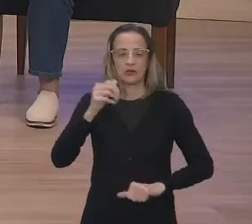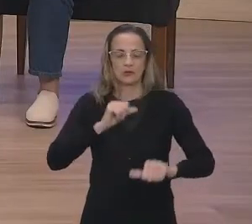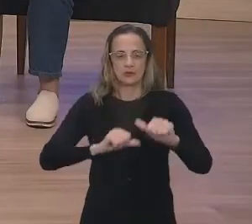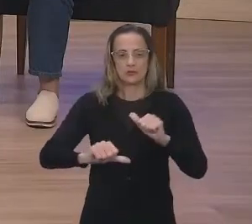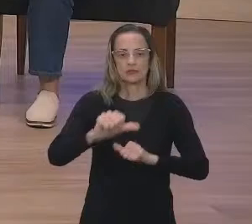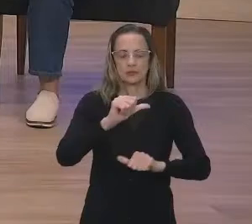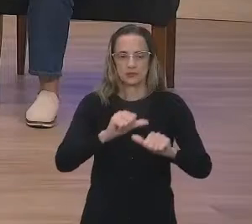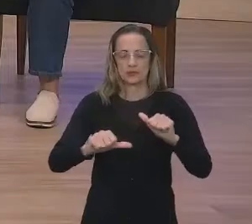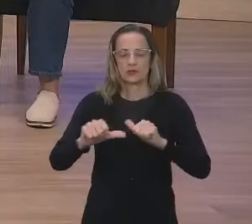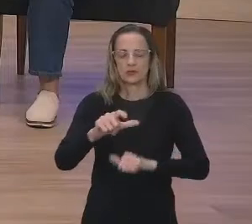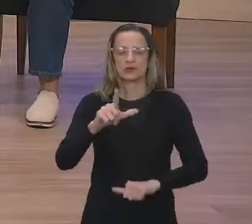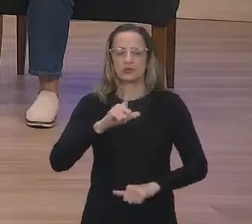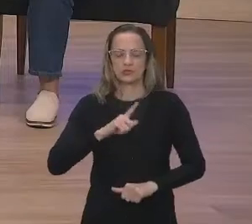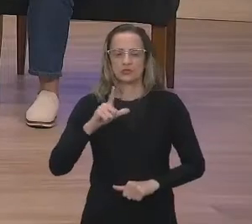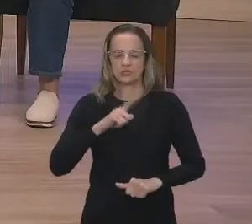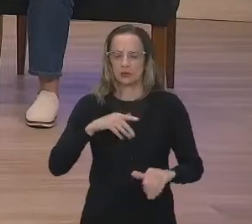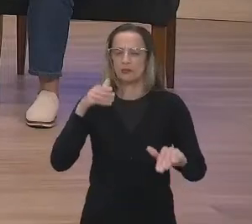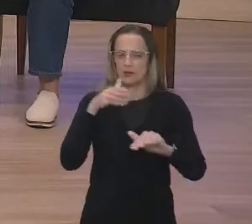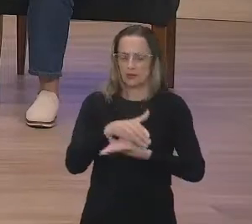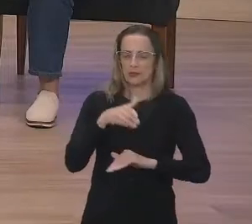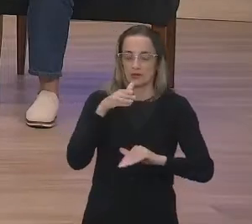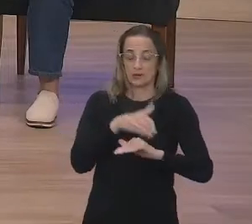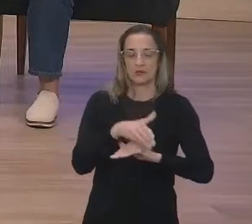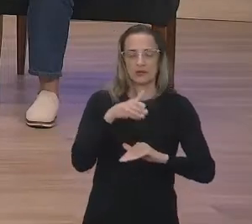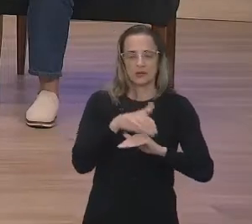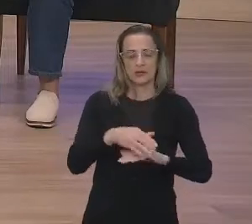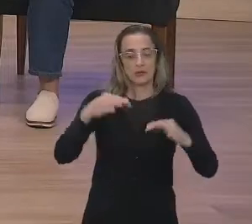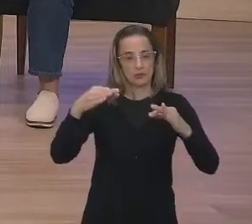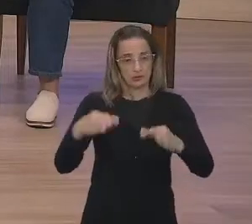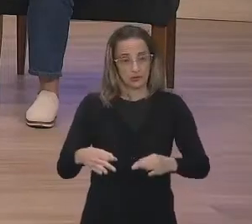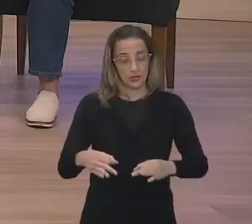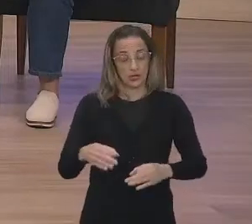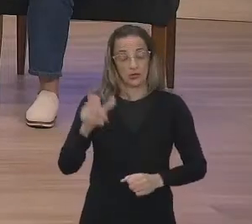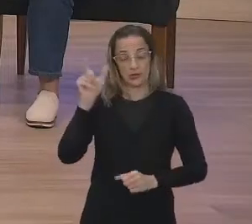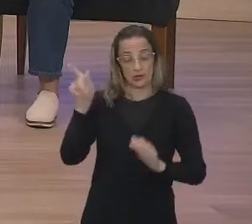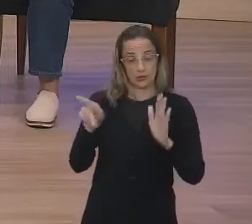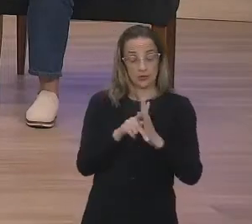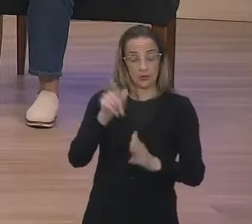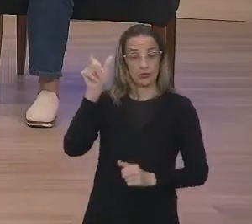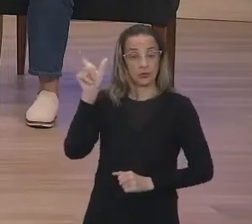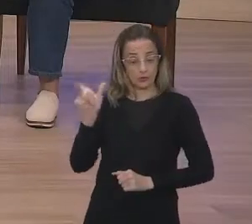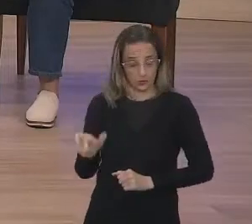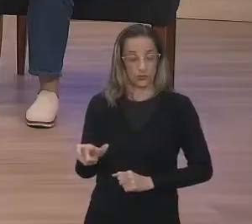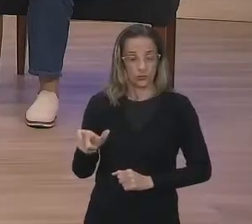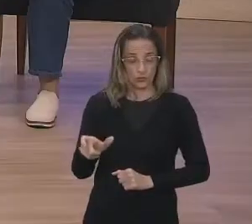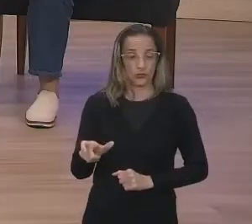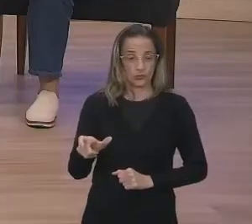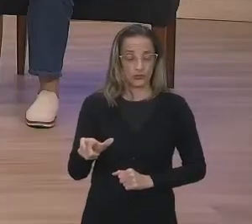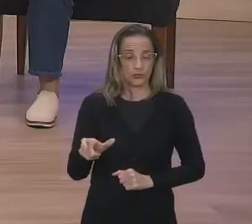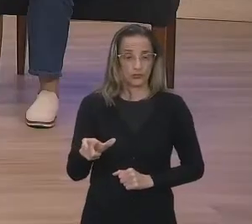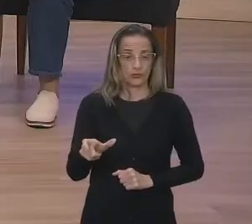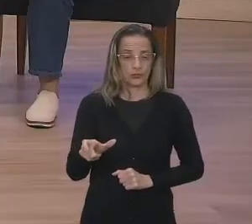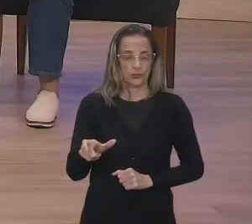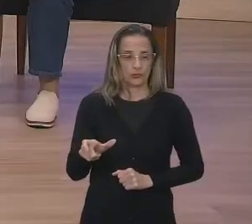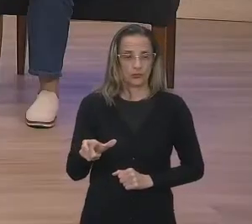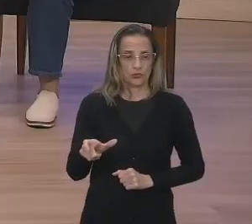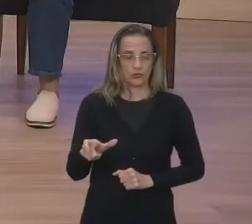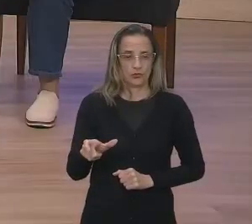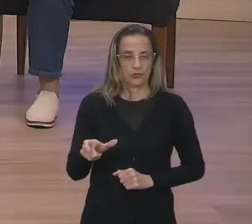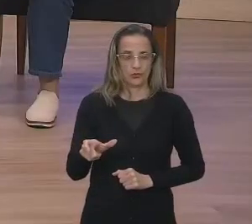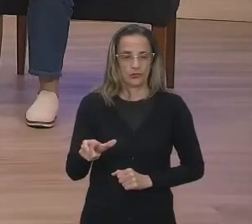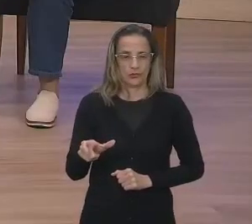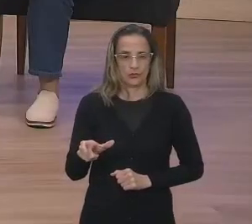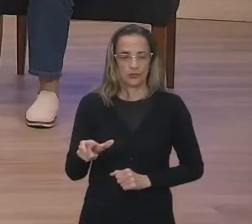existia uma participação efetiva, né, do homem, né, nessas